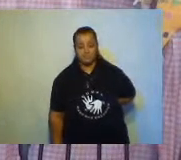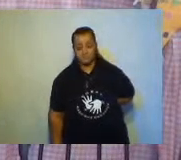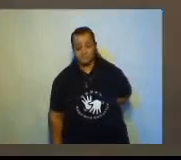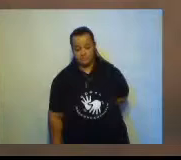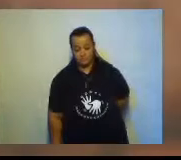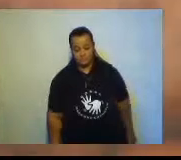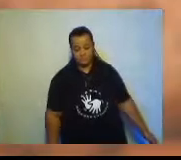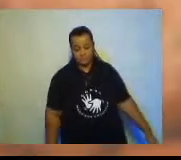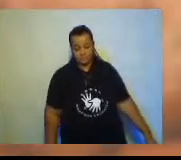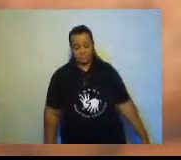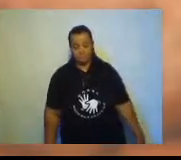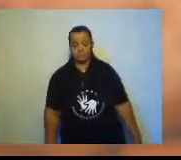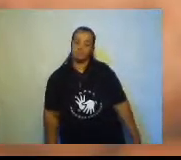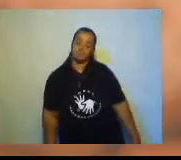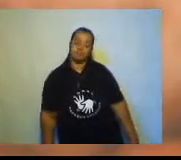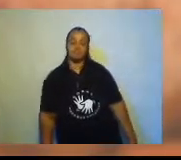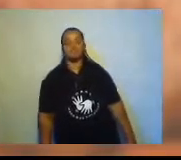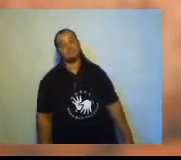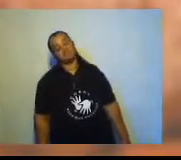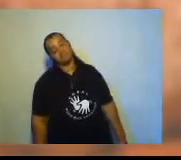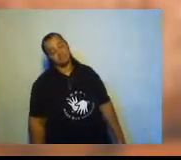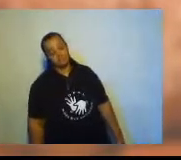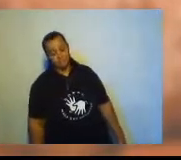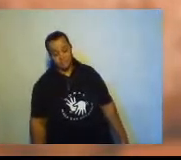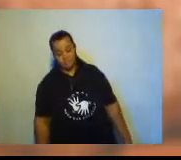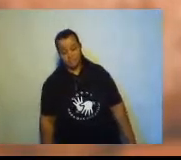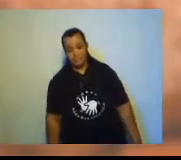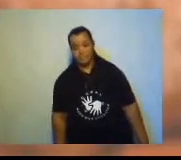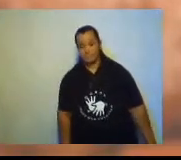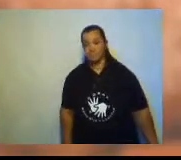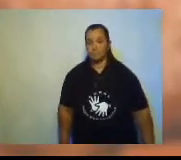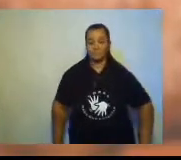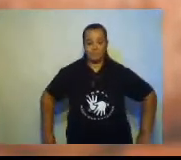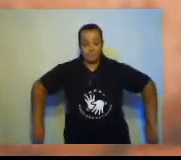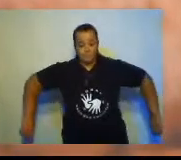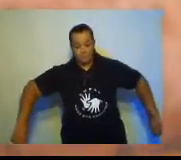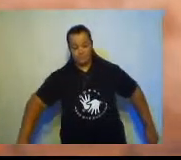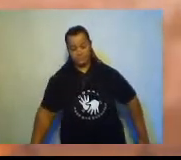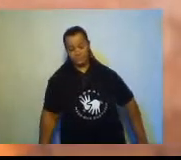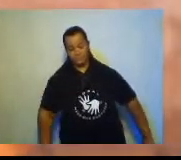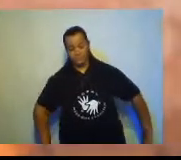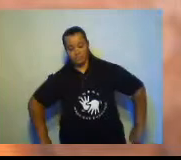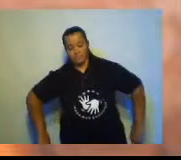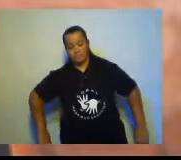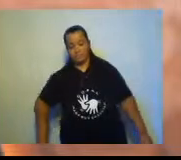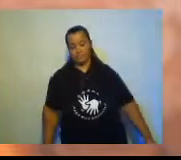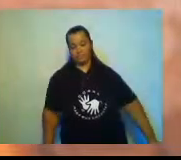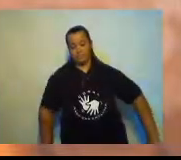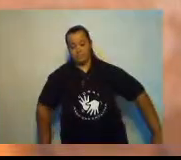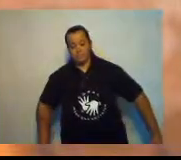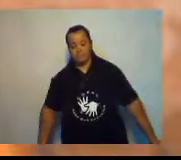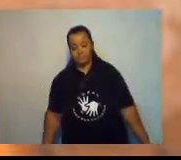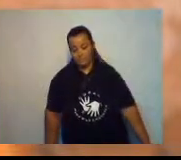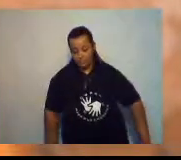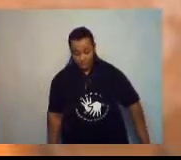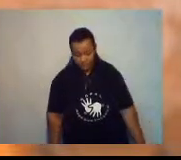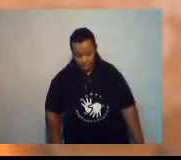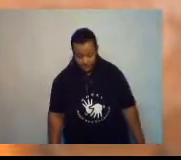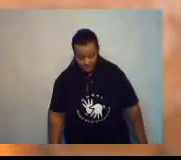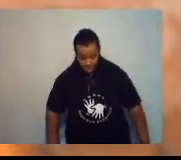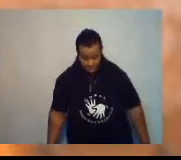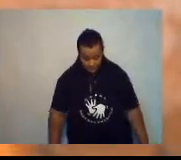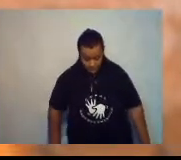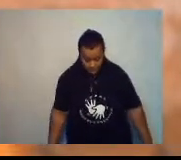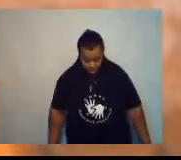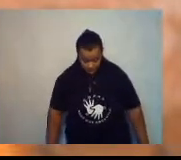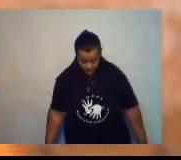Que delícia estar aqui com vocês. Que bom estar aí na sua casa, tá bom? Levando um pouco de música, um pouco de alegria. Tem sido maravilhosos